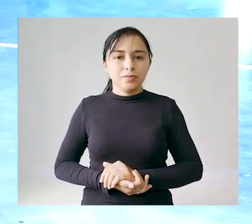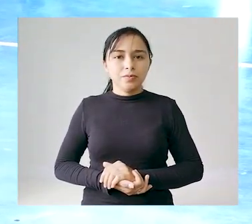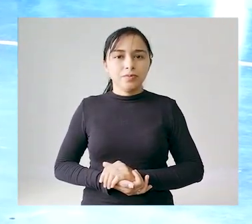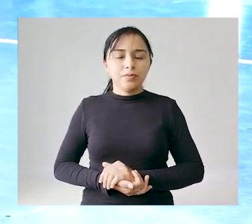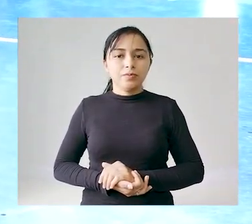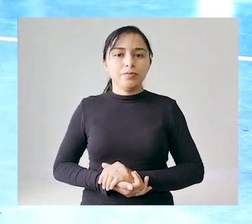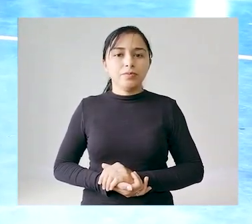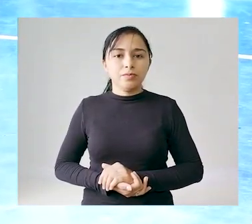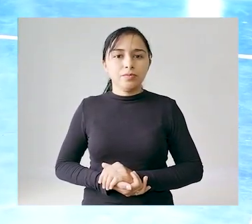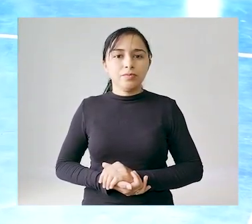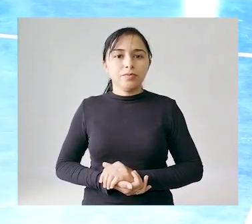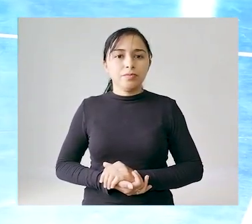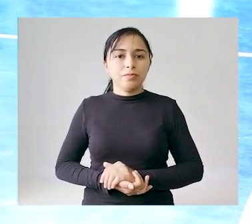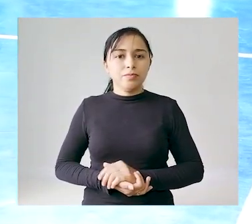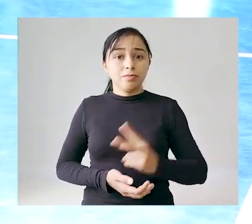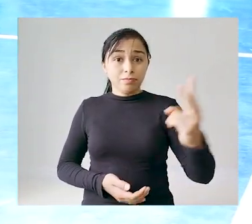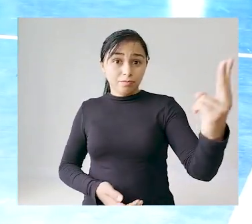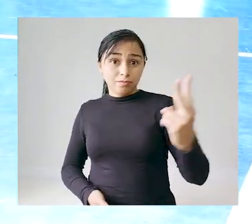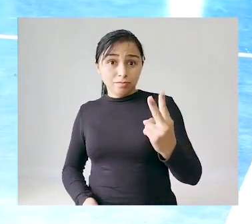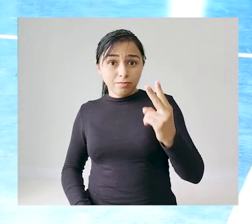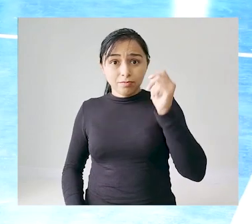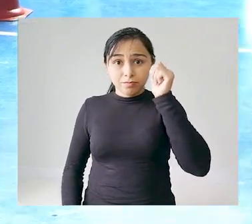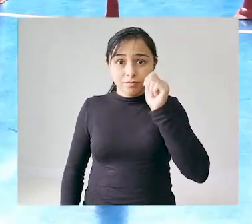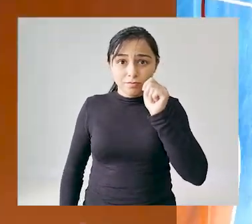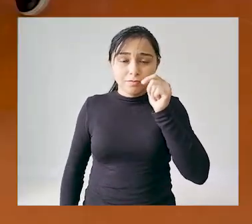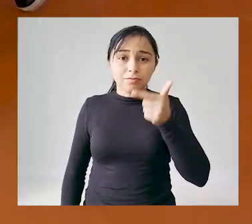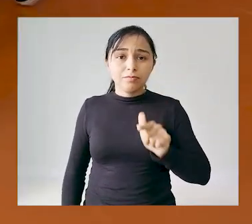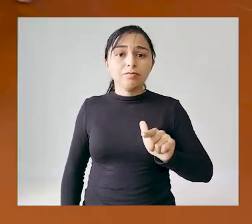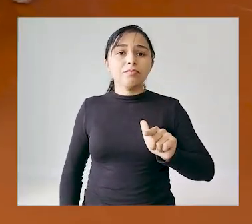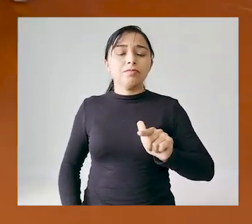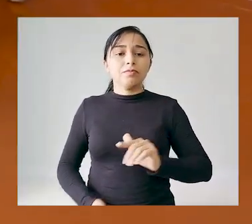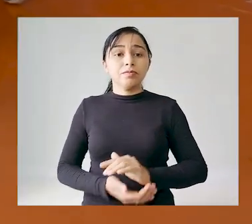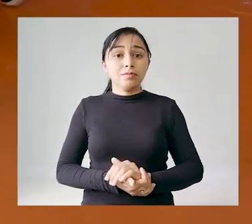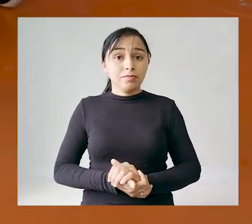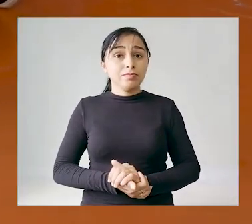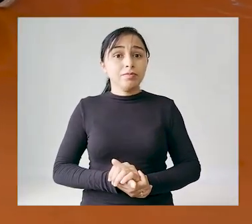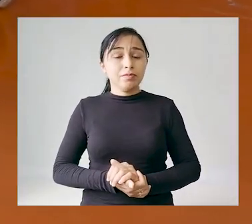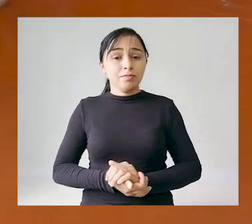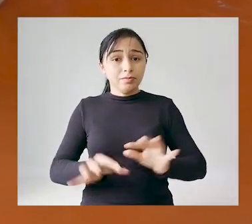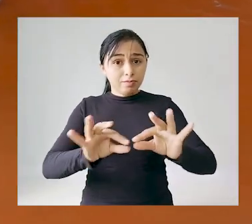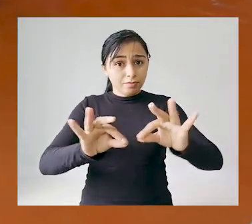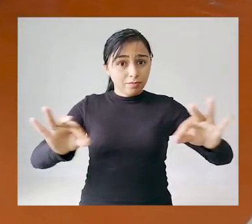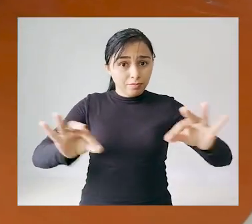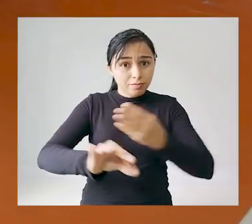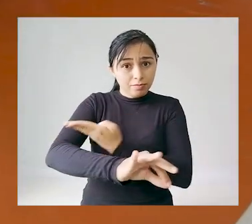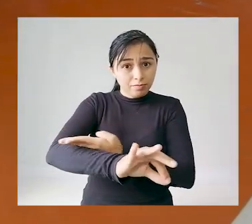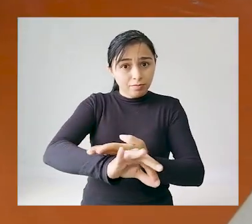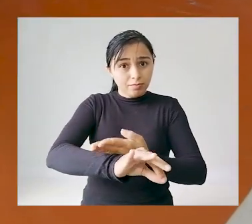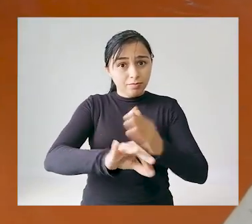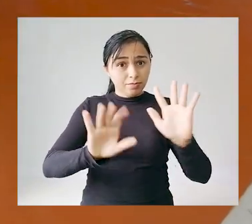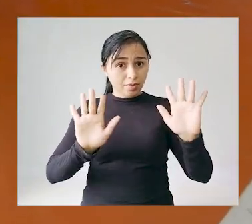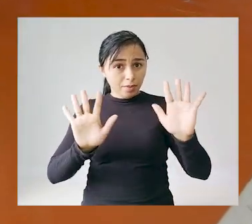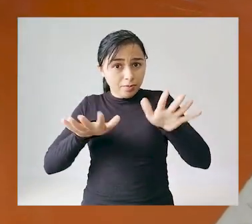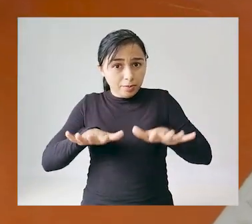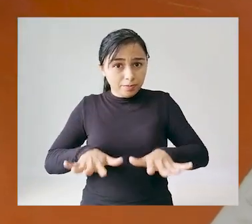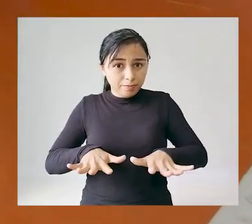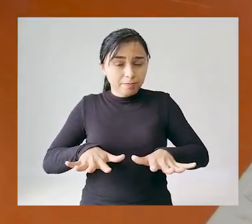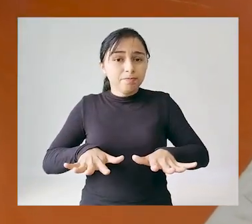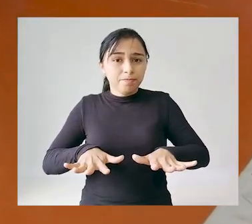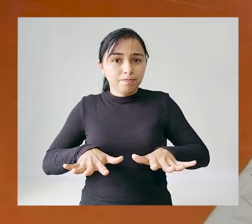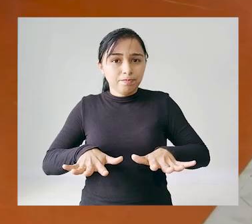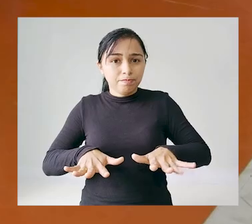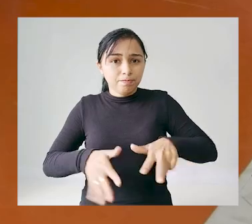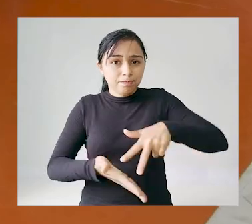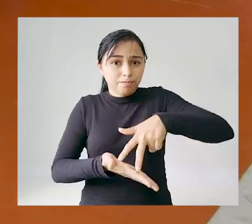Boa, beleza. Tem mais duas meninas aí agora. Isso, joelho no chão, mão atrás da linha branca, a mão.